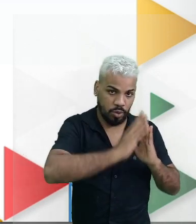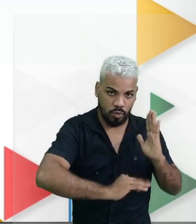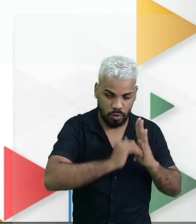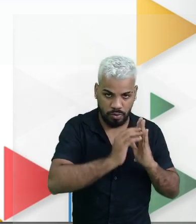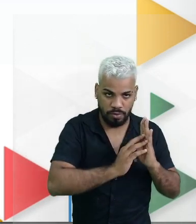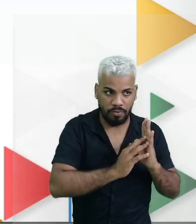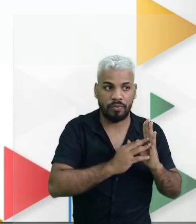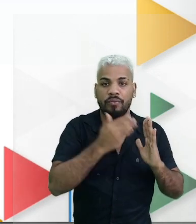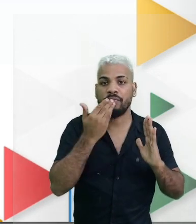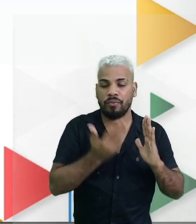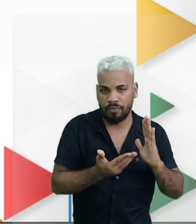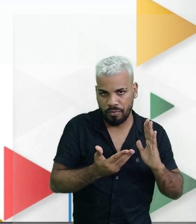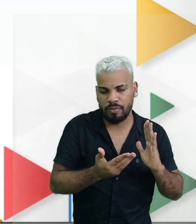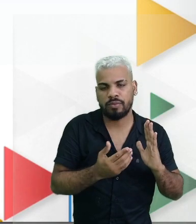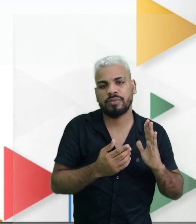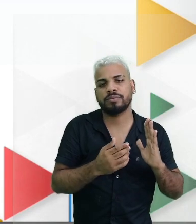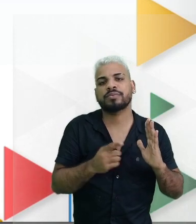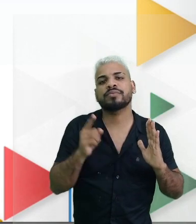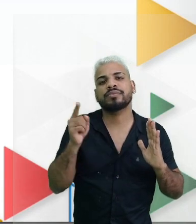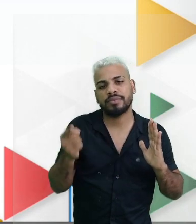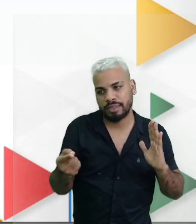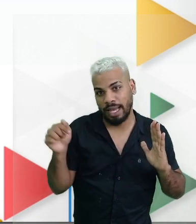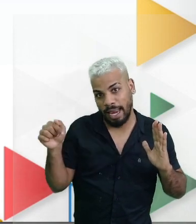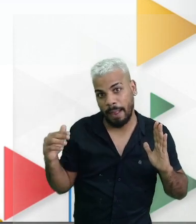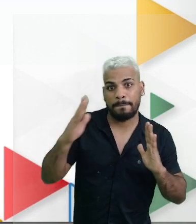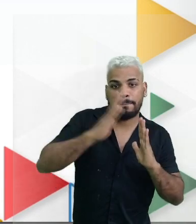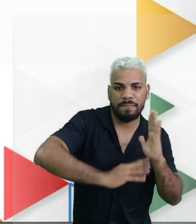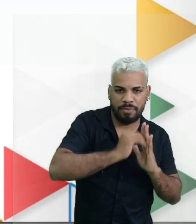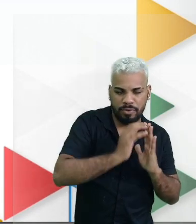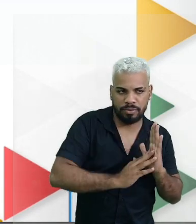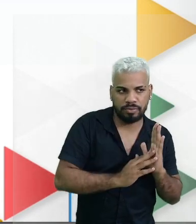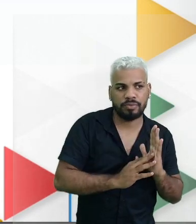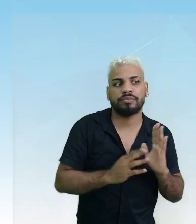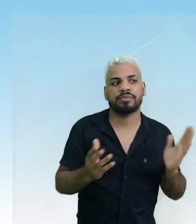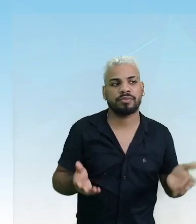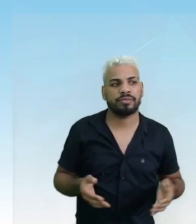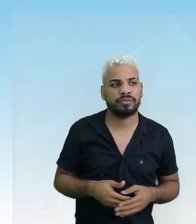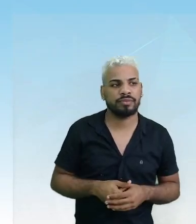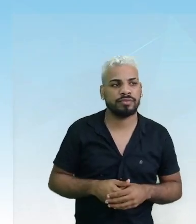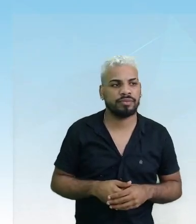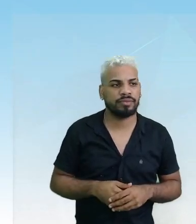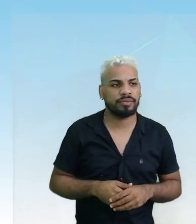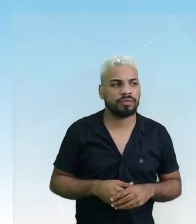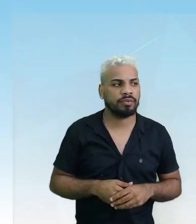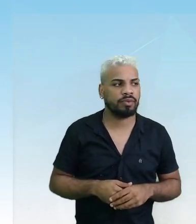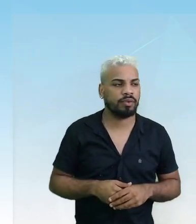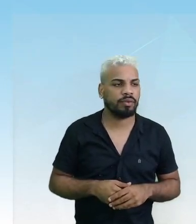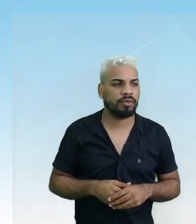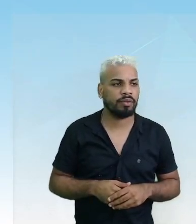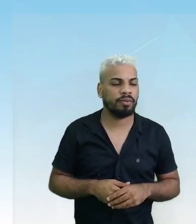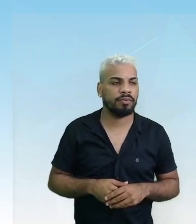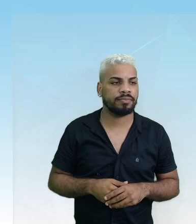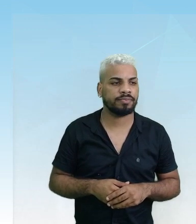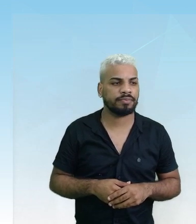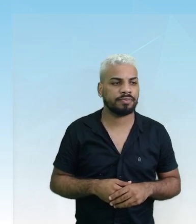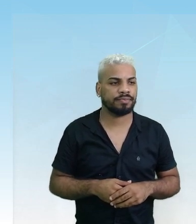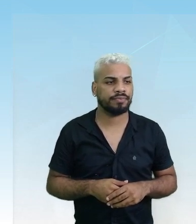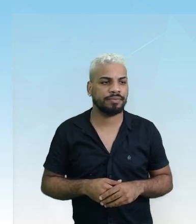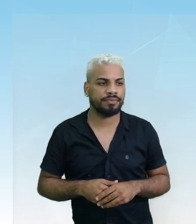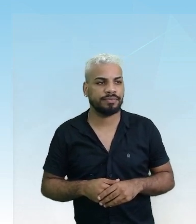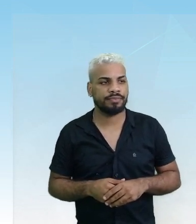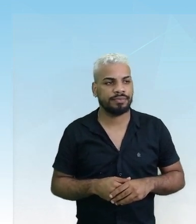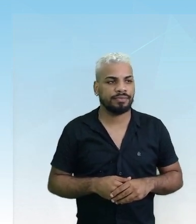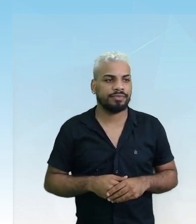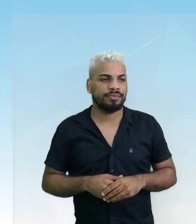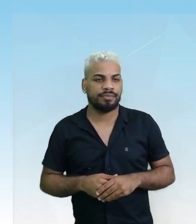nós chamamos de agente da passiva. Olhando para mim, vamos ver aqui. Então, vejam só, conhecer um